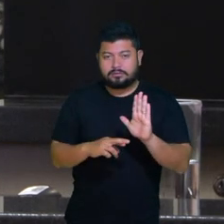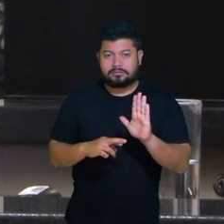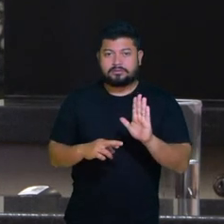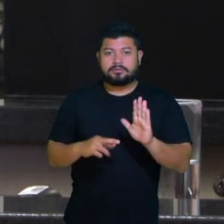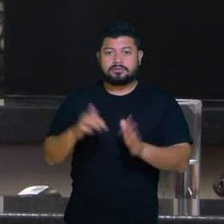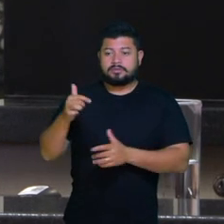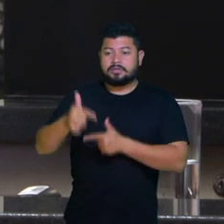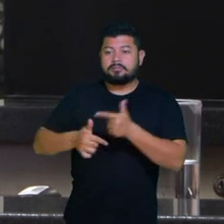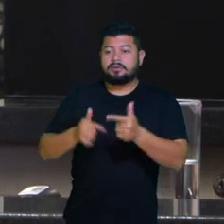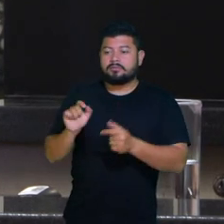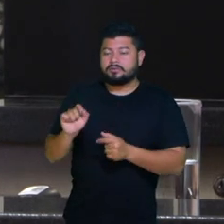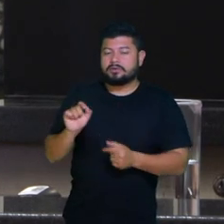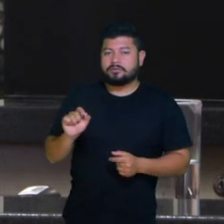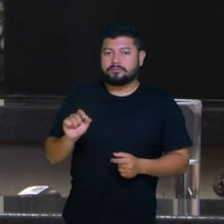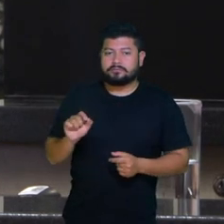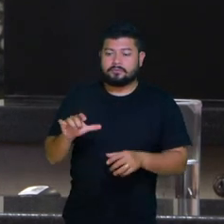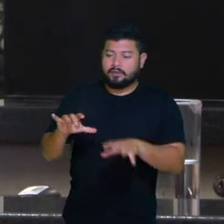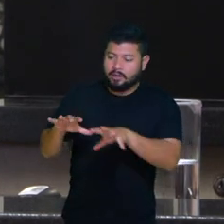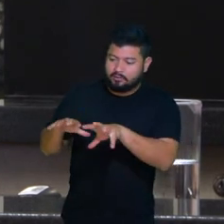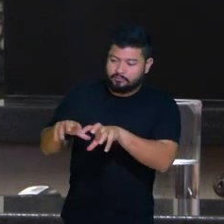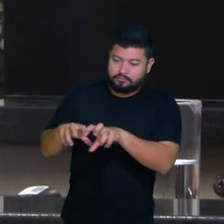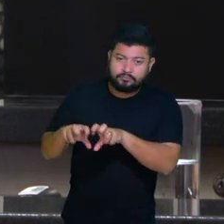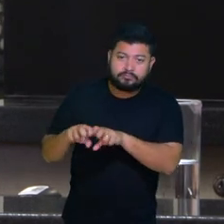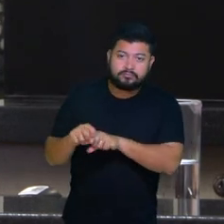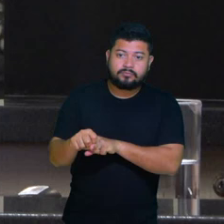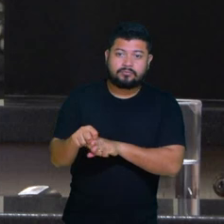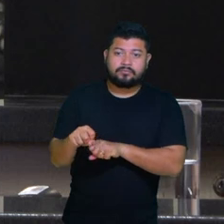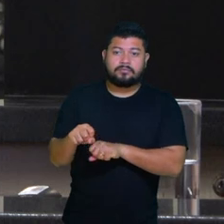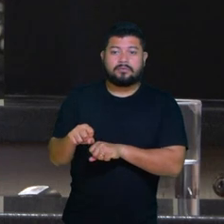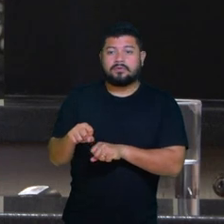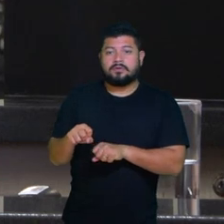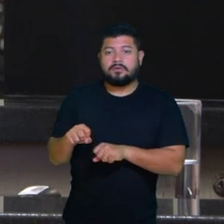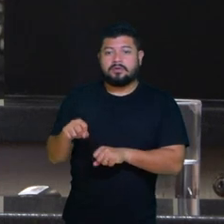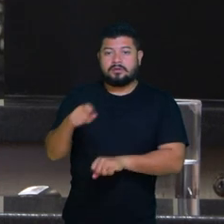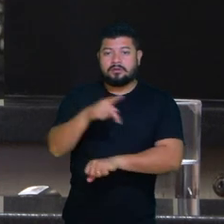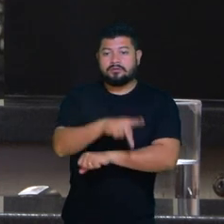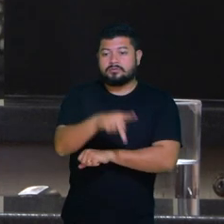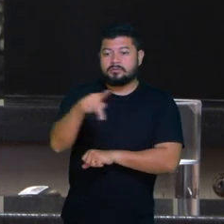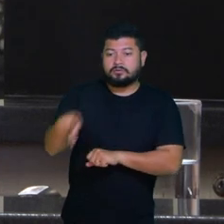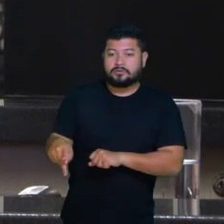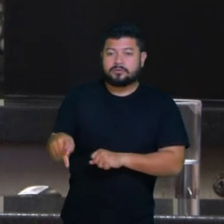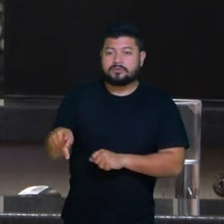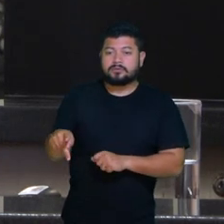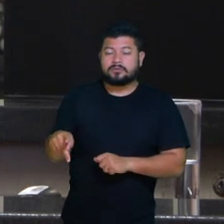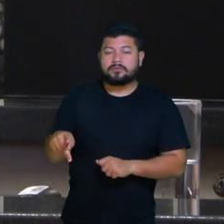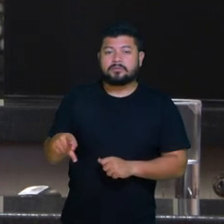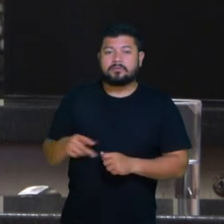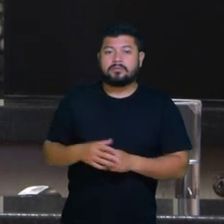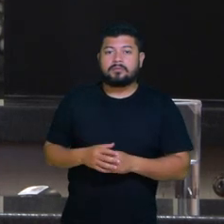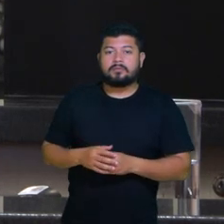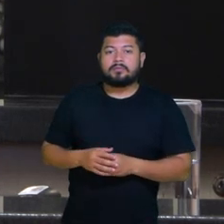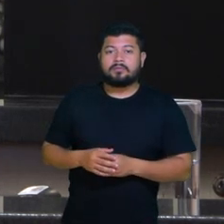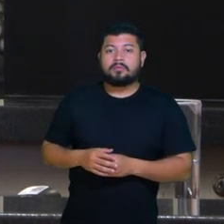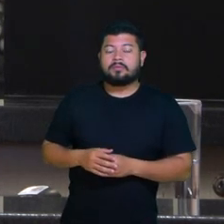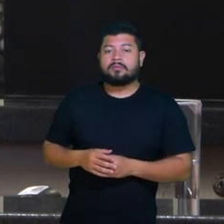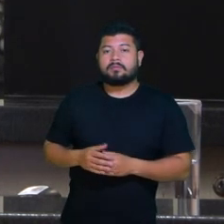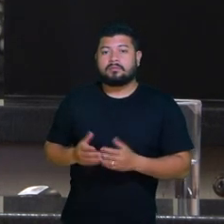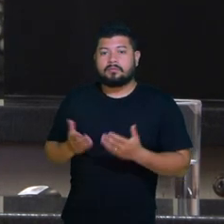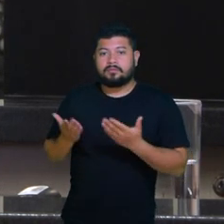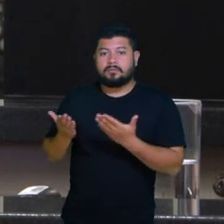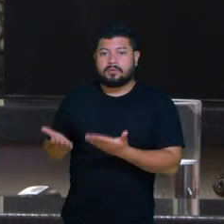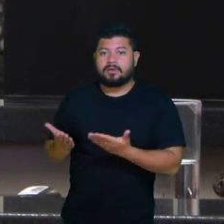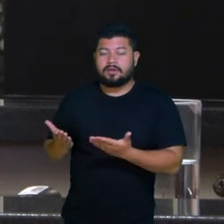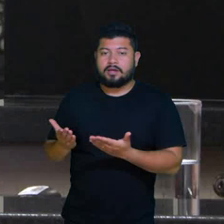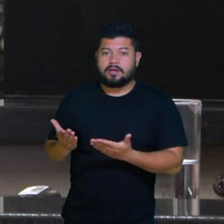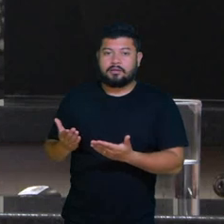trabalhava a formação para a docência né como centralidade